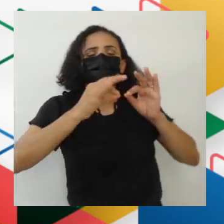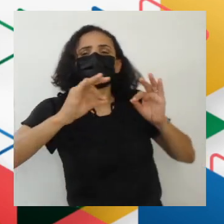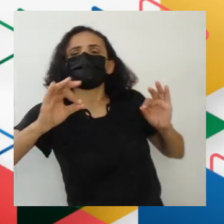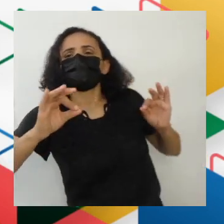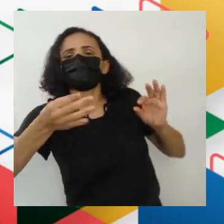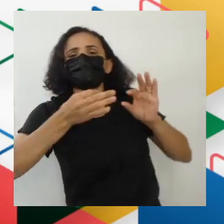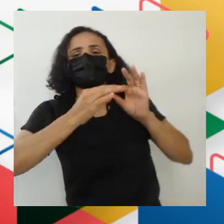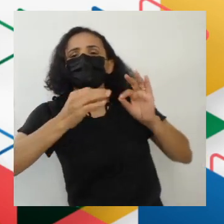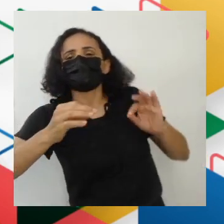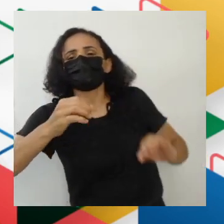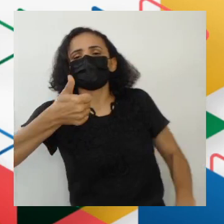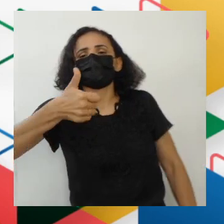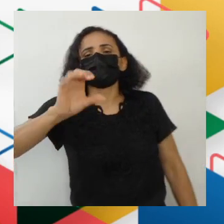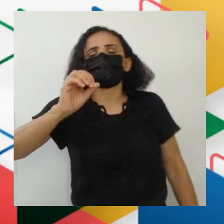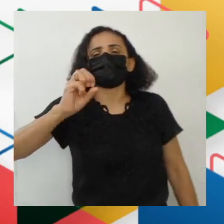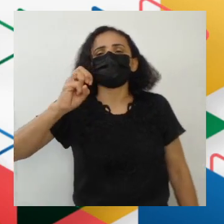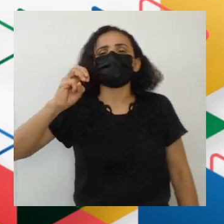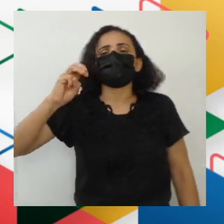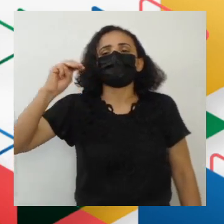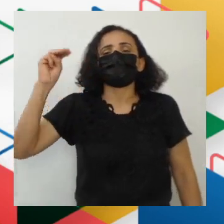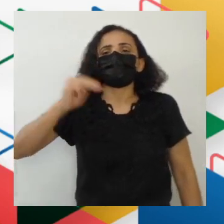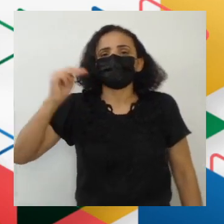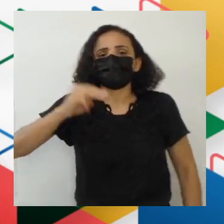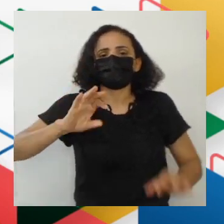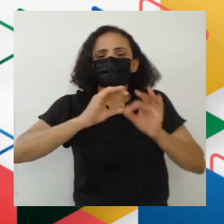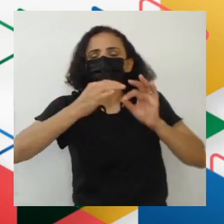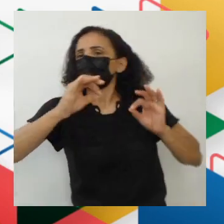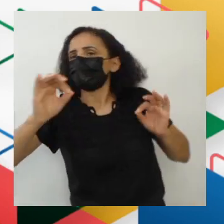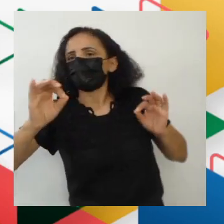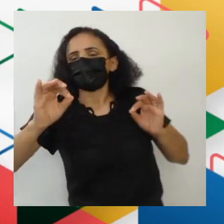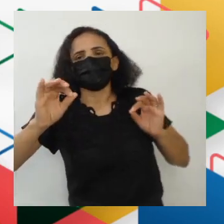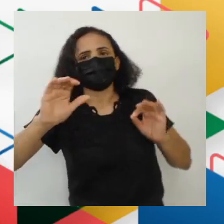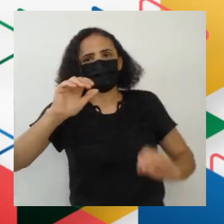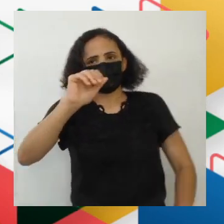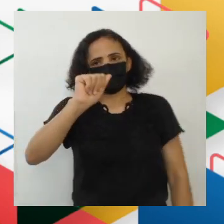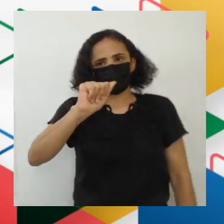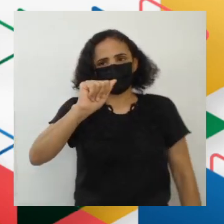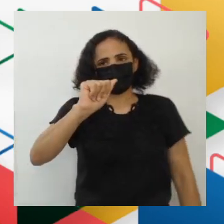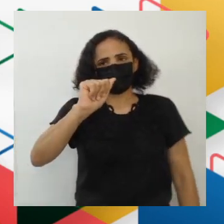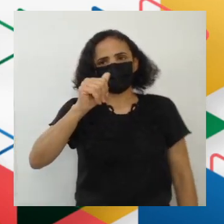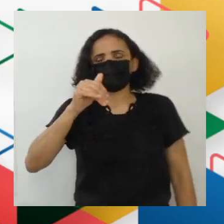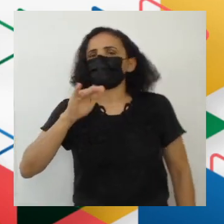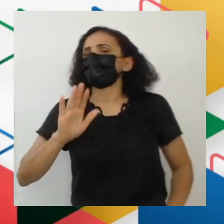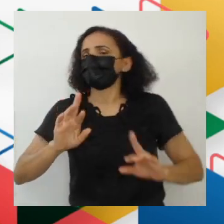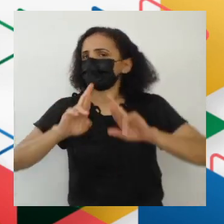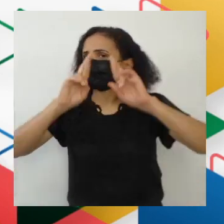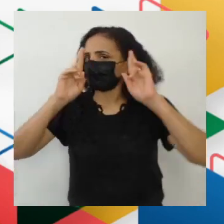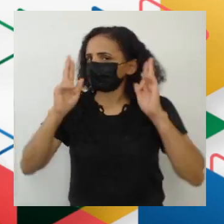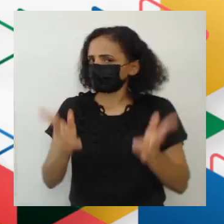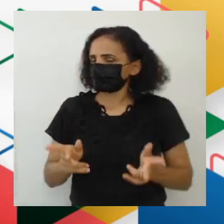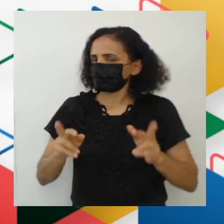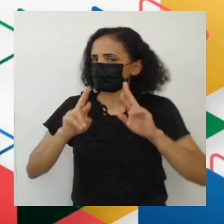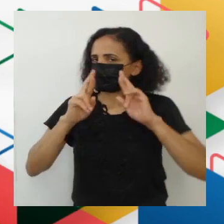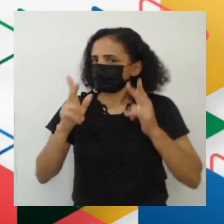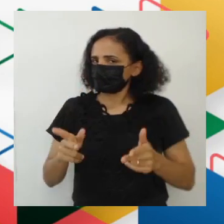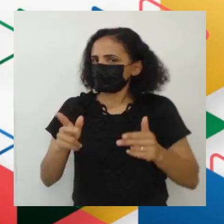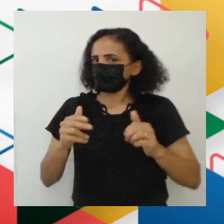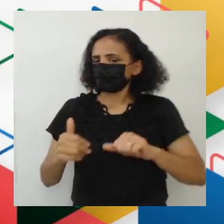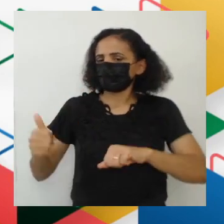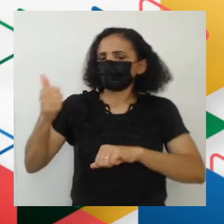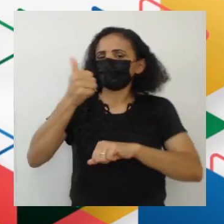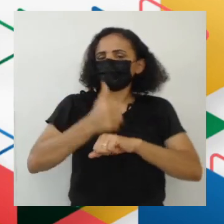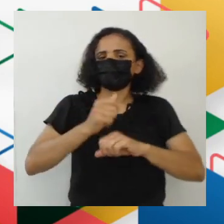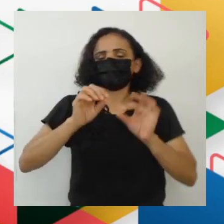10 minutos do colégio, nesse caso a cerca não é igual a sobre. Esse acerca